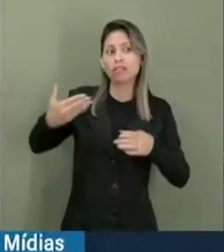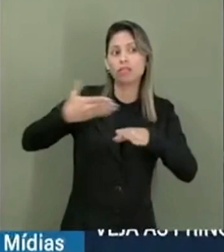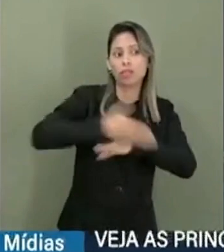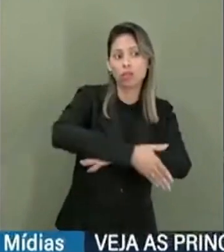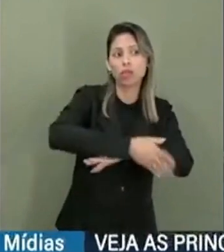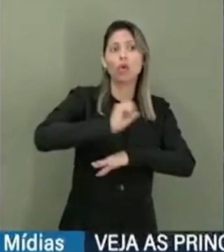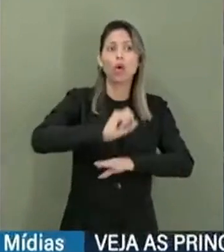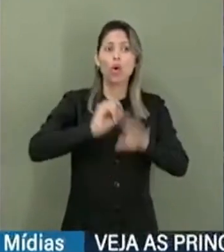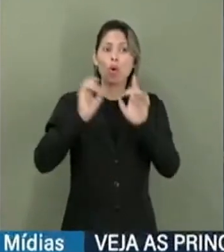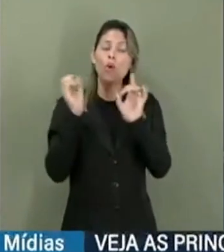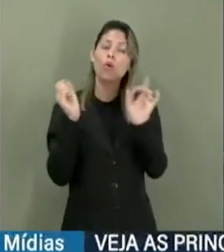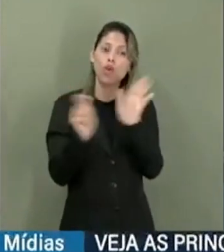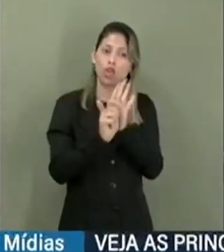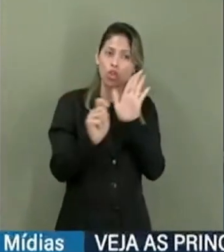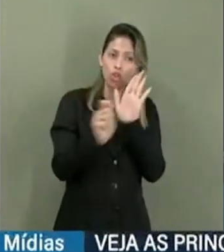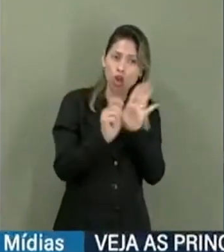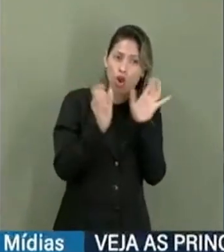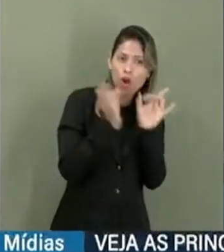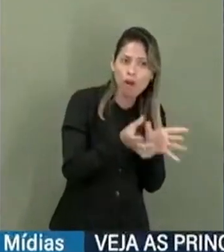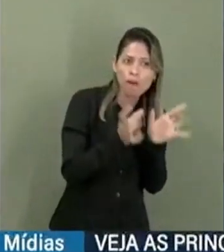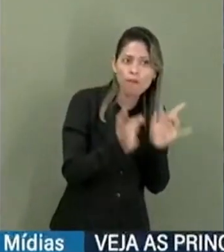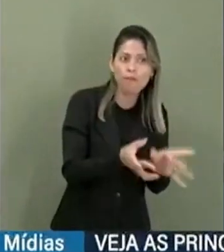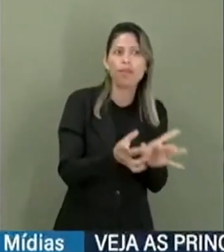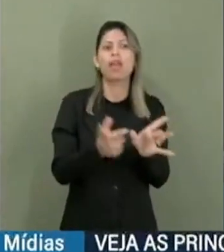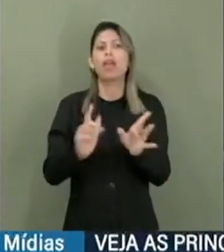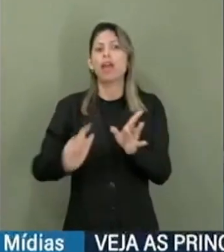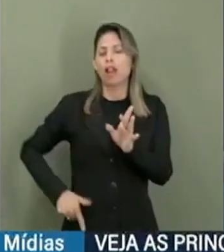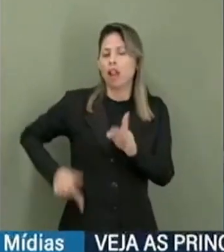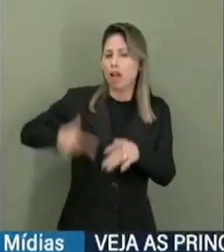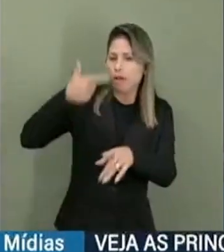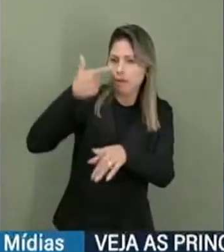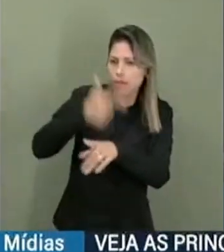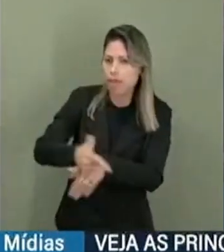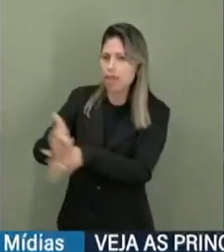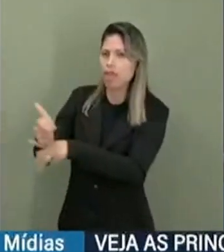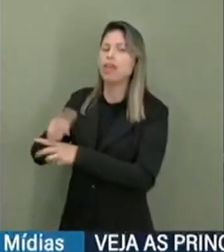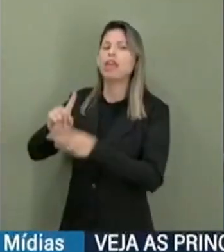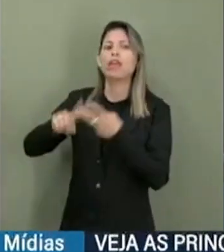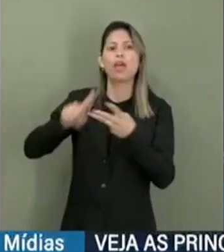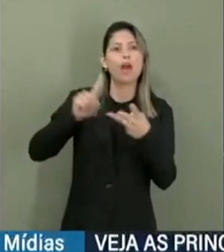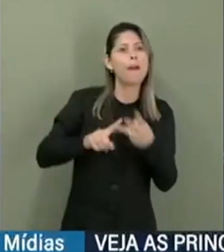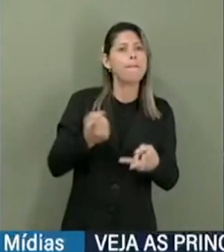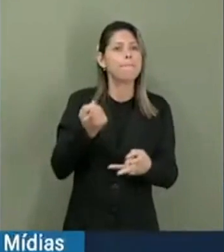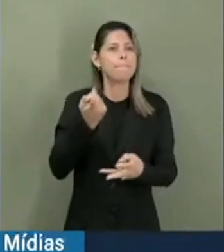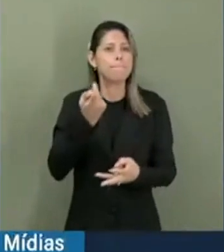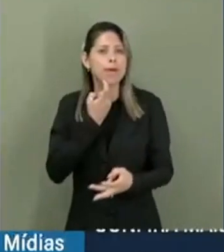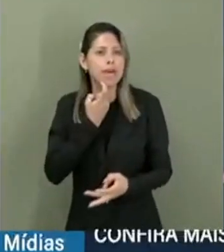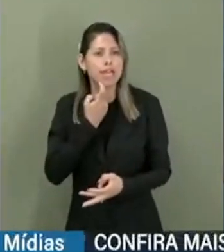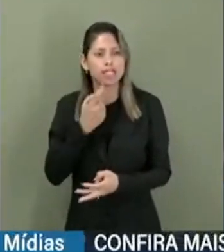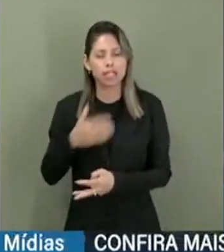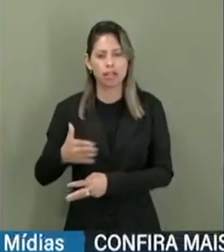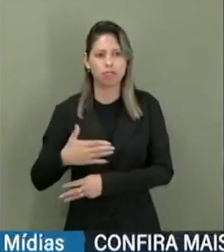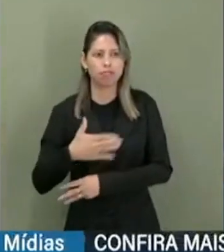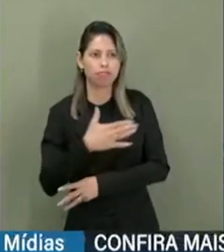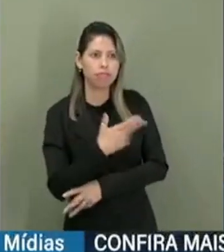de drogas o contrabando de armas A Pesca ilegal o garimpo ilegal